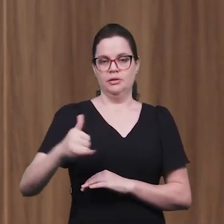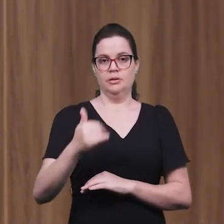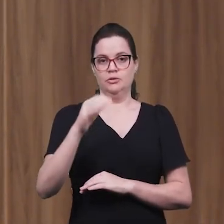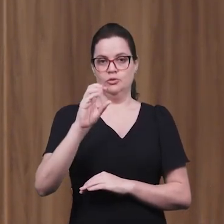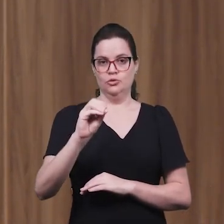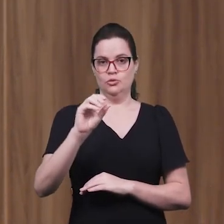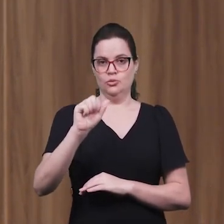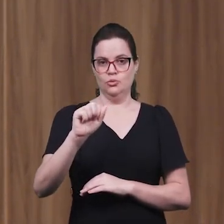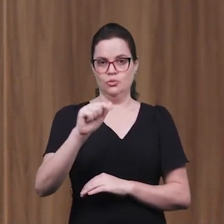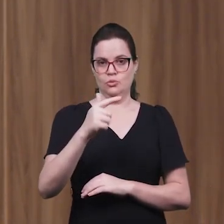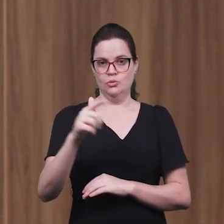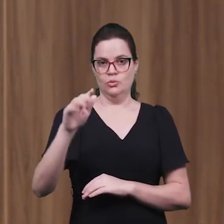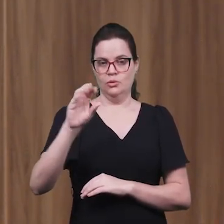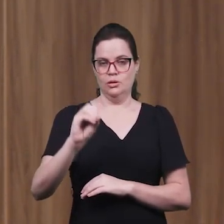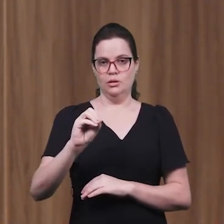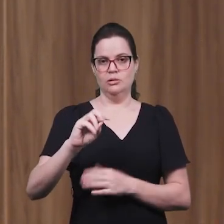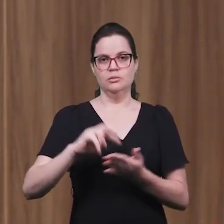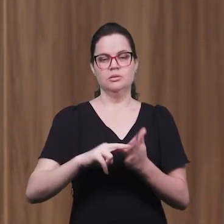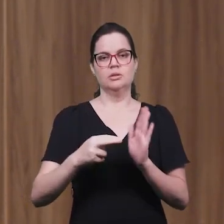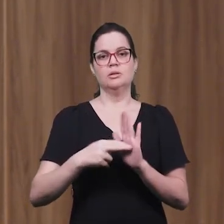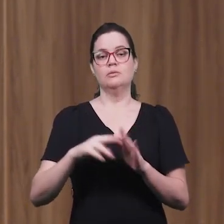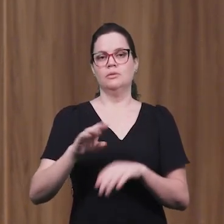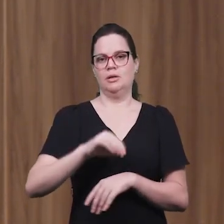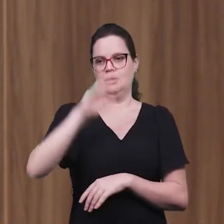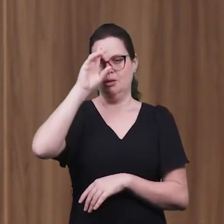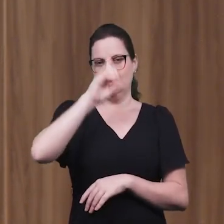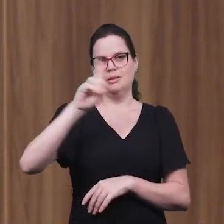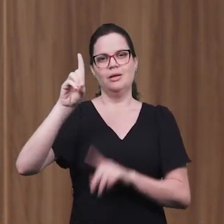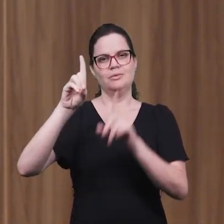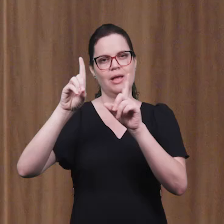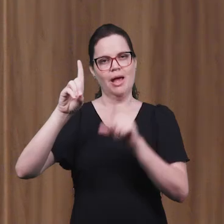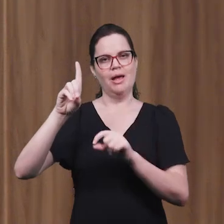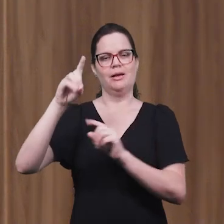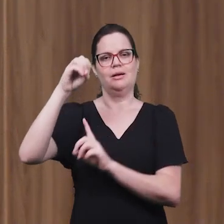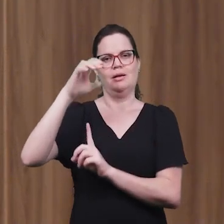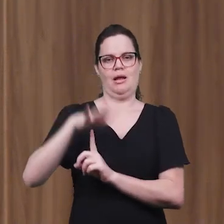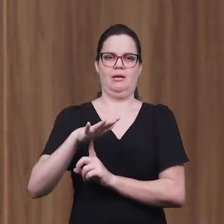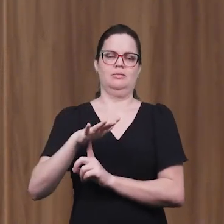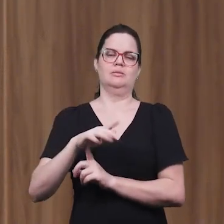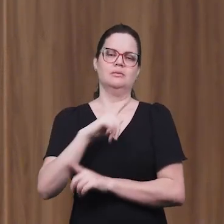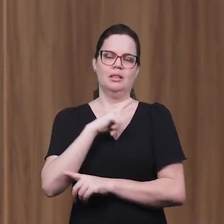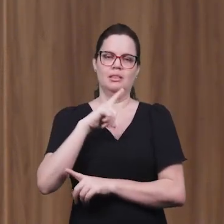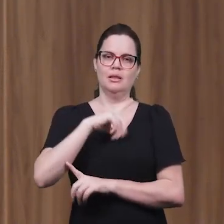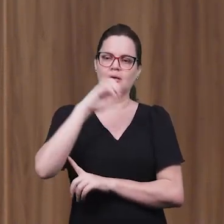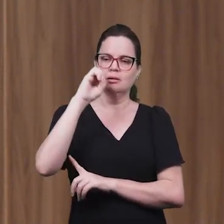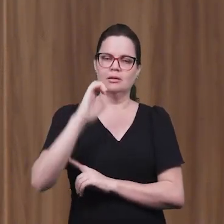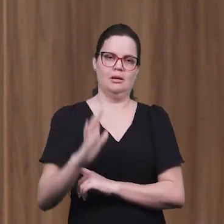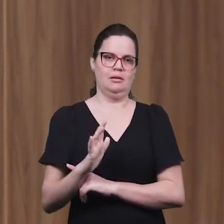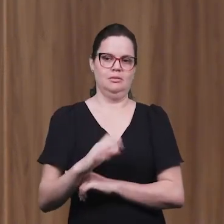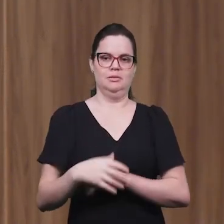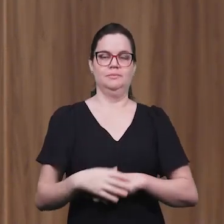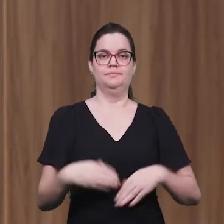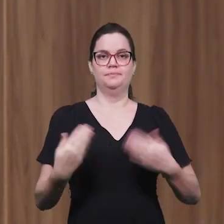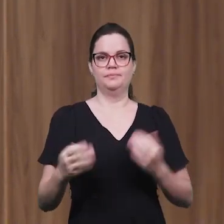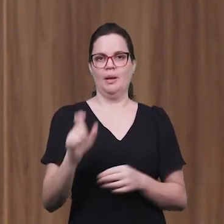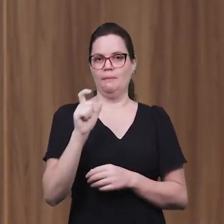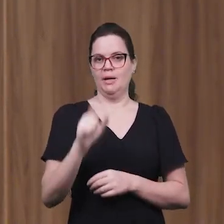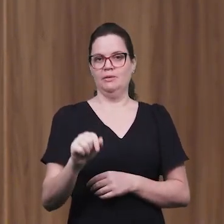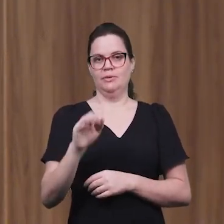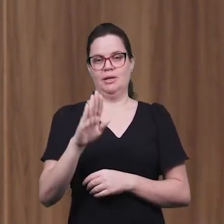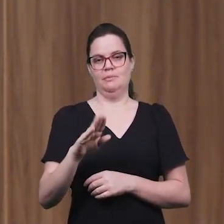significado do nome de João é Deus é gracioso ou cheio de graça. E a expressão